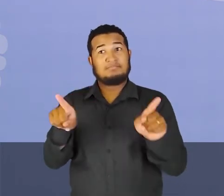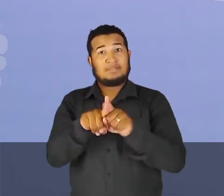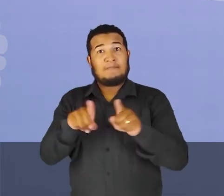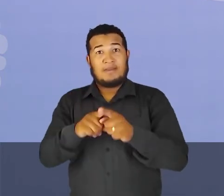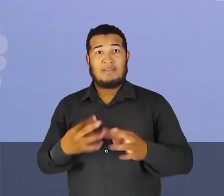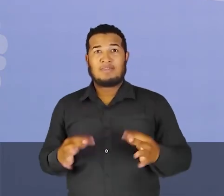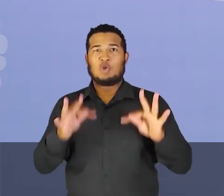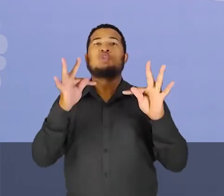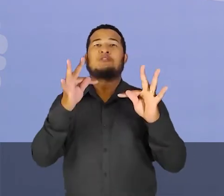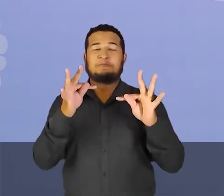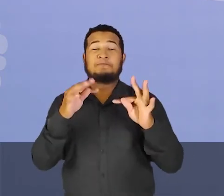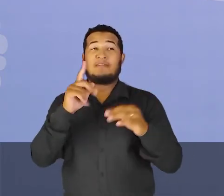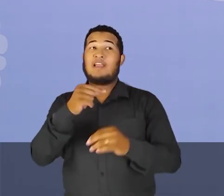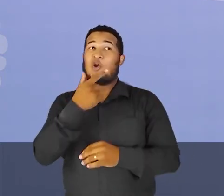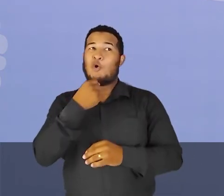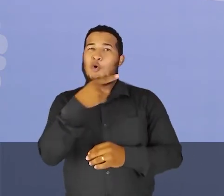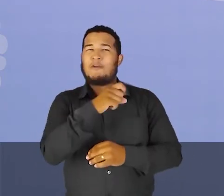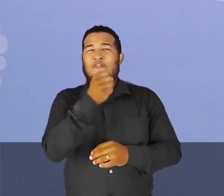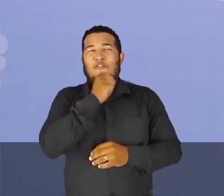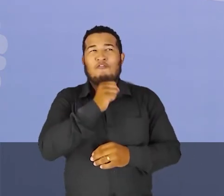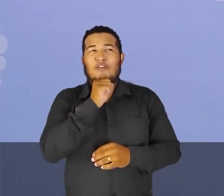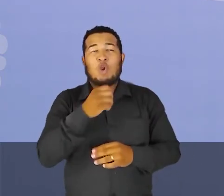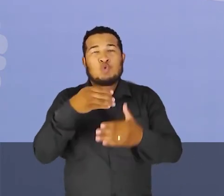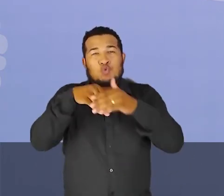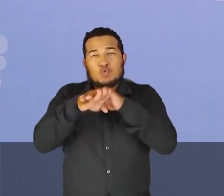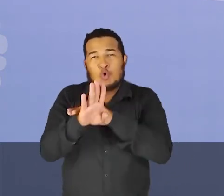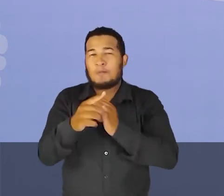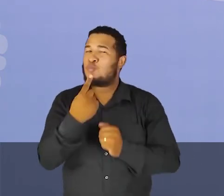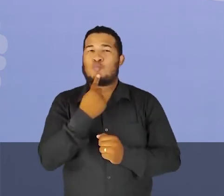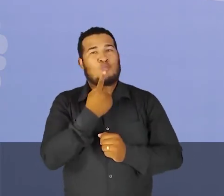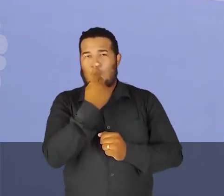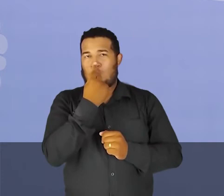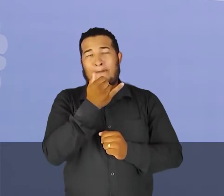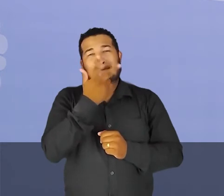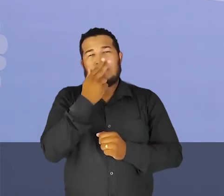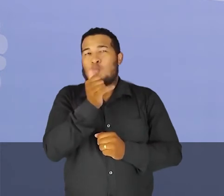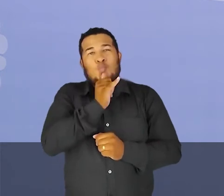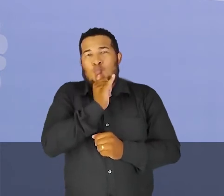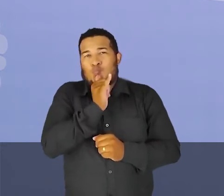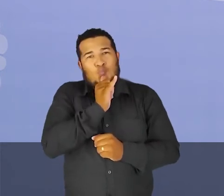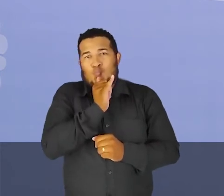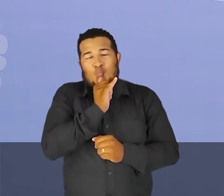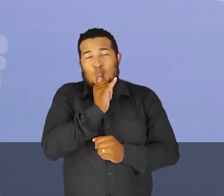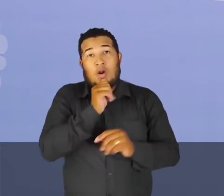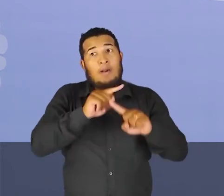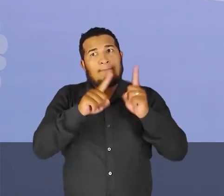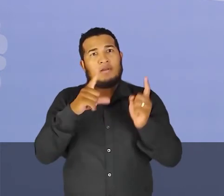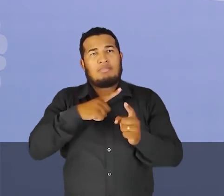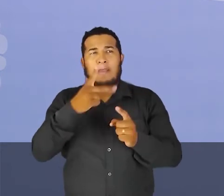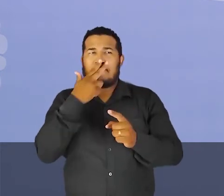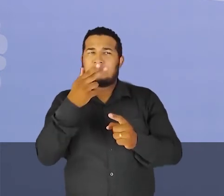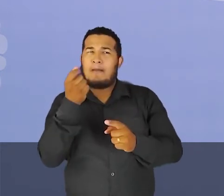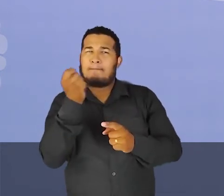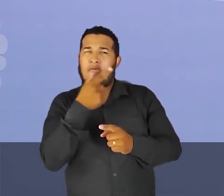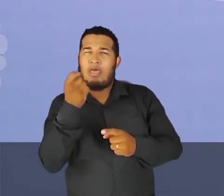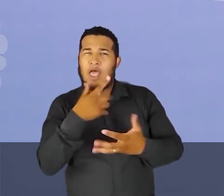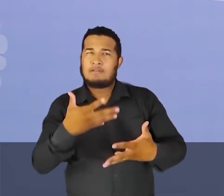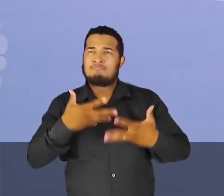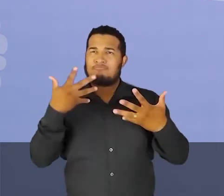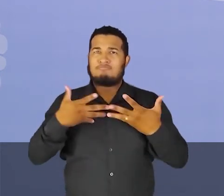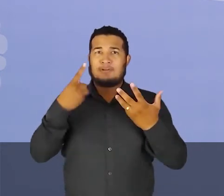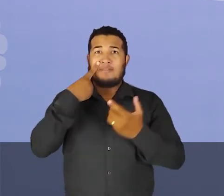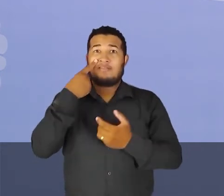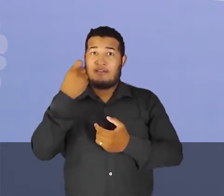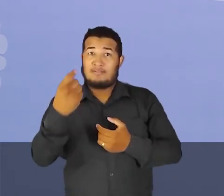era algo com a qual o personagem do De Niro não estava acostumado. Mas o que é mais interessante nesse filme, ele tem um tom cômico, um